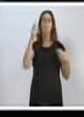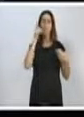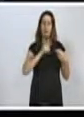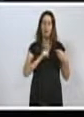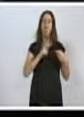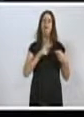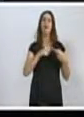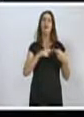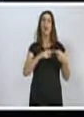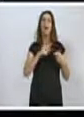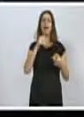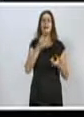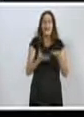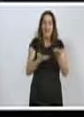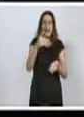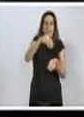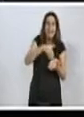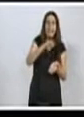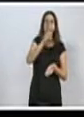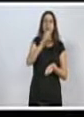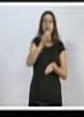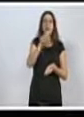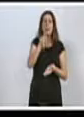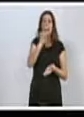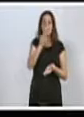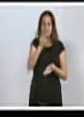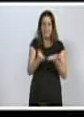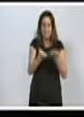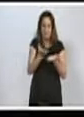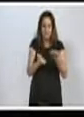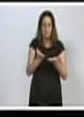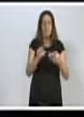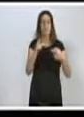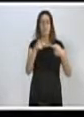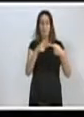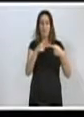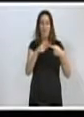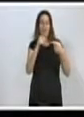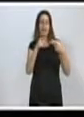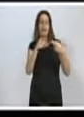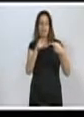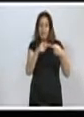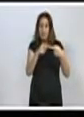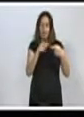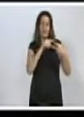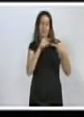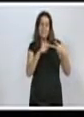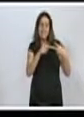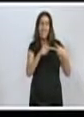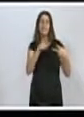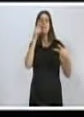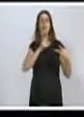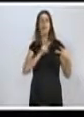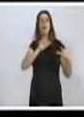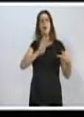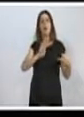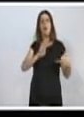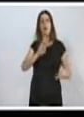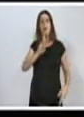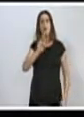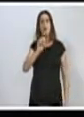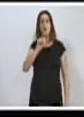até 50 quilos. A Bianca Mafra ficou com o bronze, no comitê até